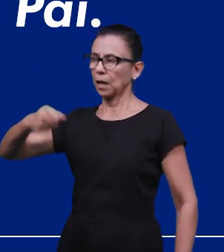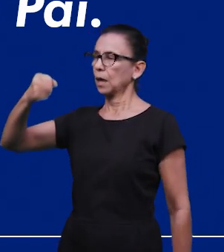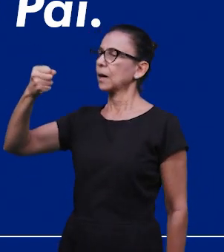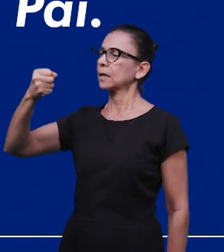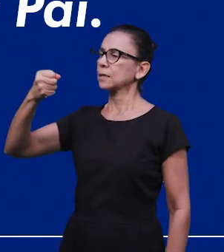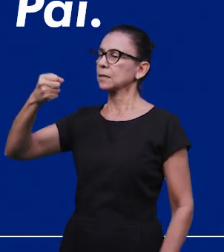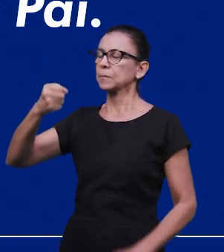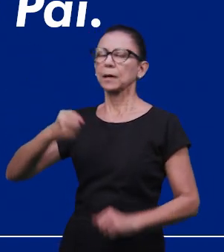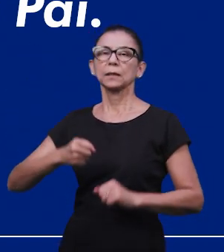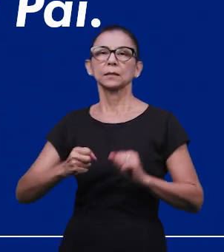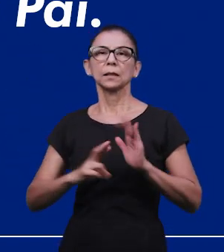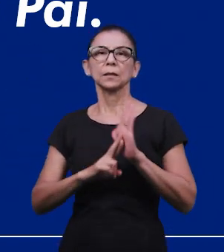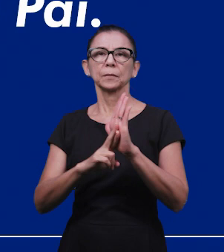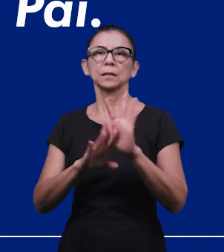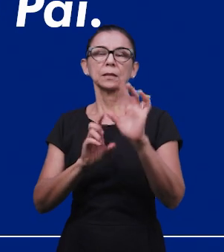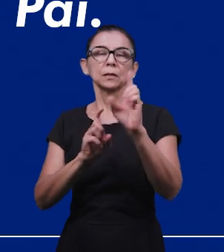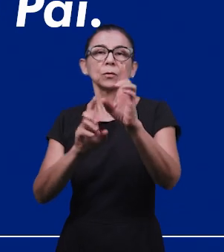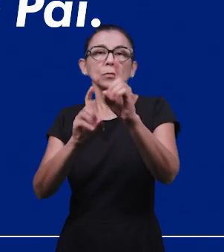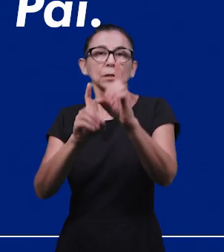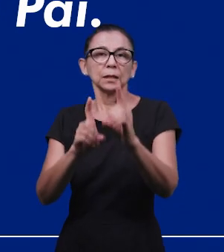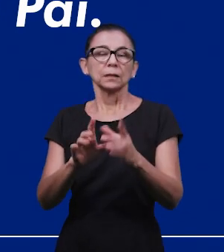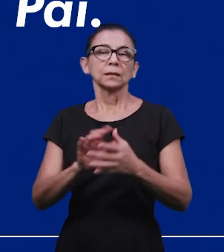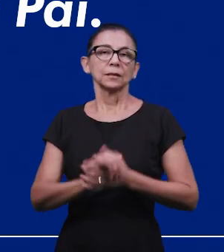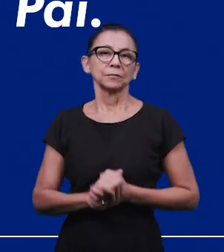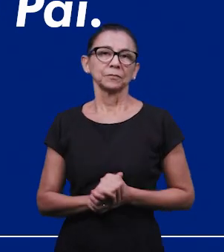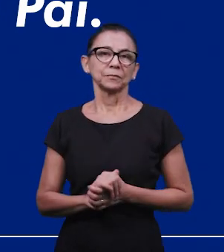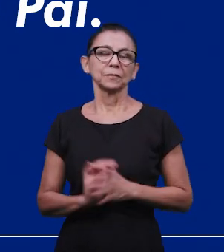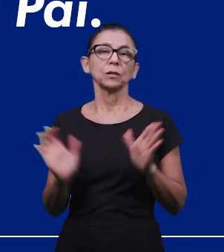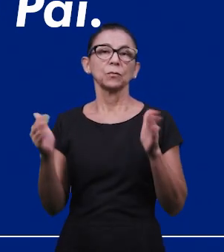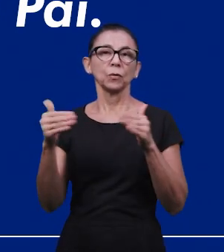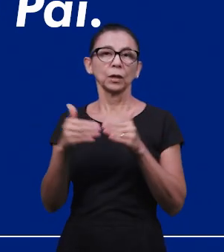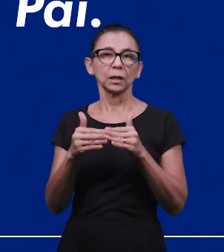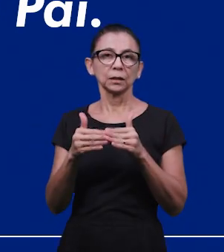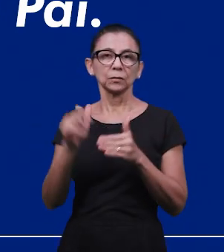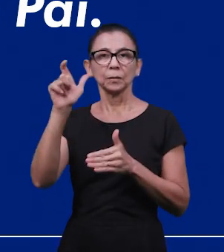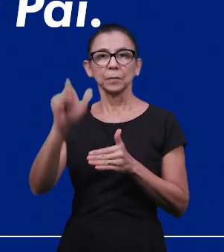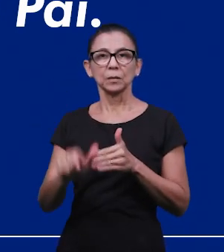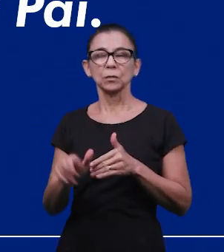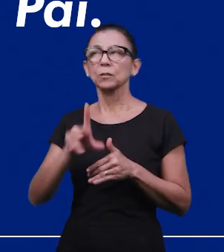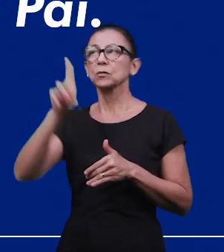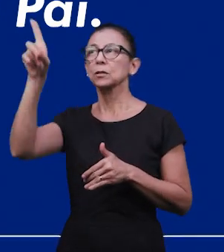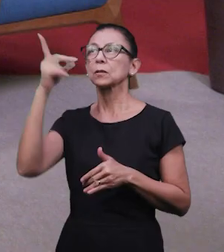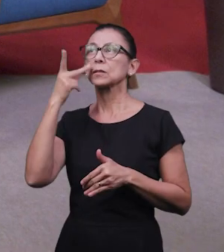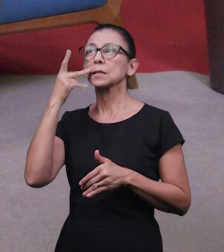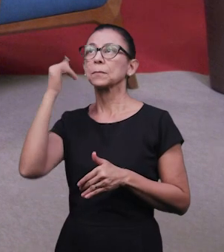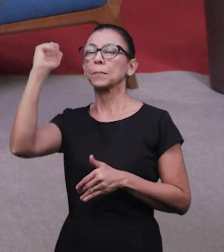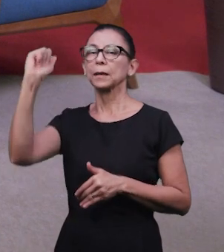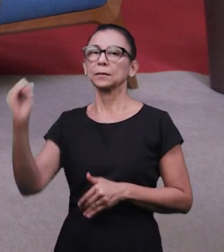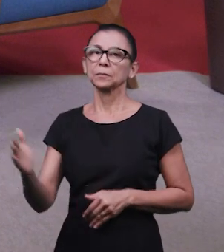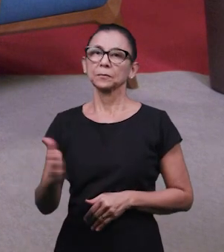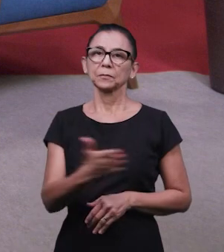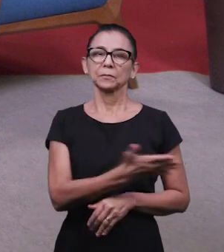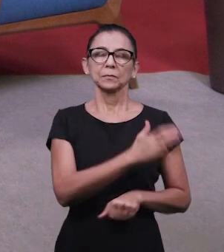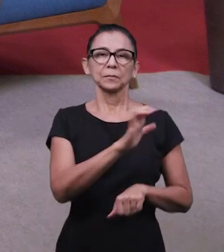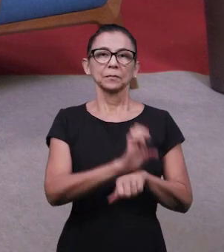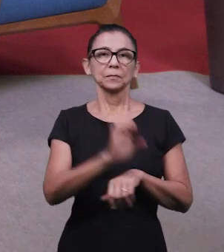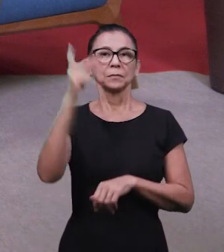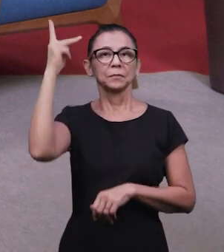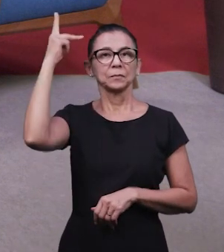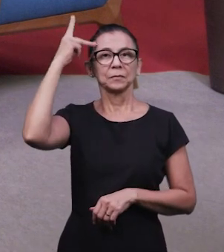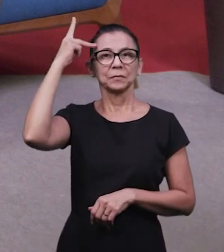valentes de Davi, destaco a atuação de Eleazar, foi sobre quem falamos hoje. Profeticamente, ao usar a espada como ataque,